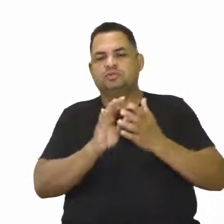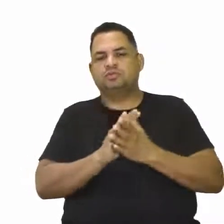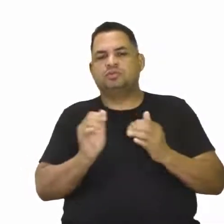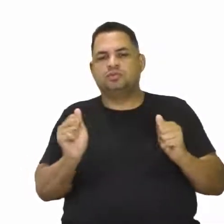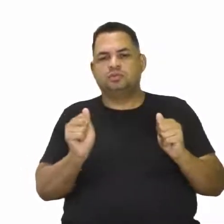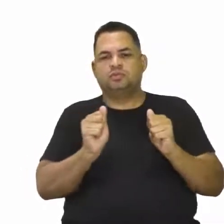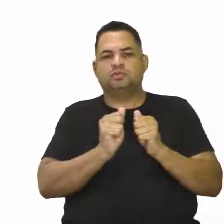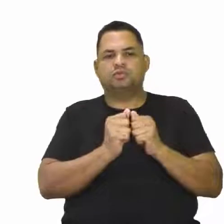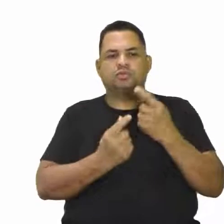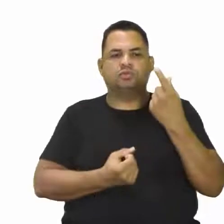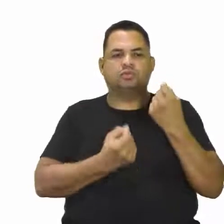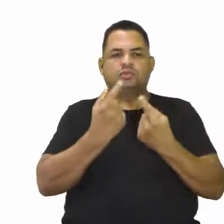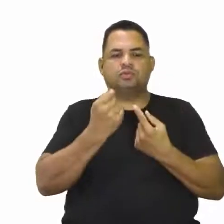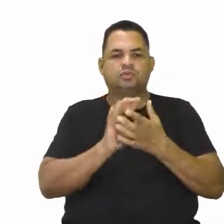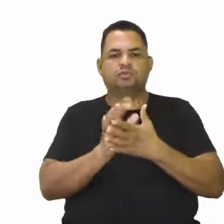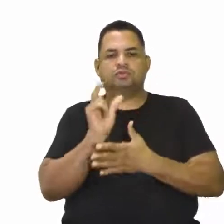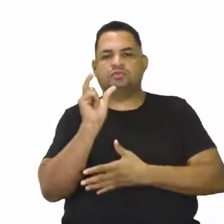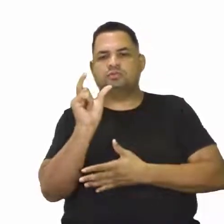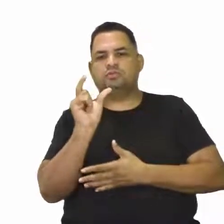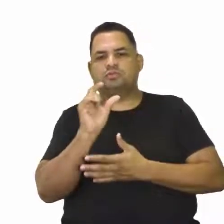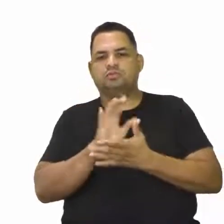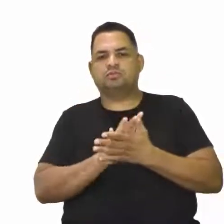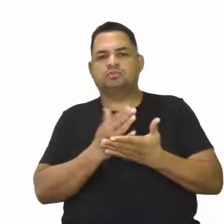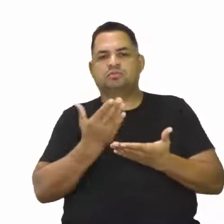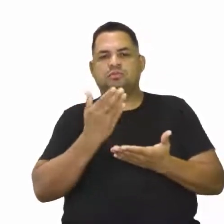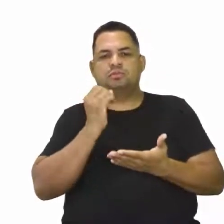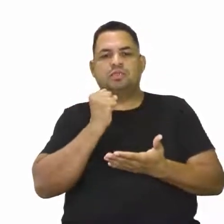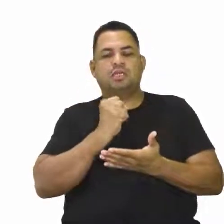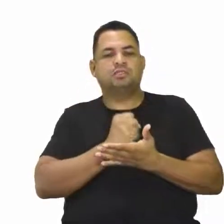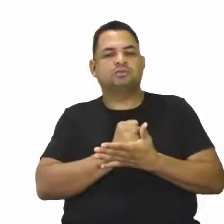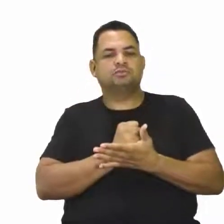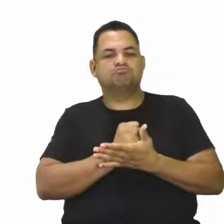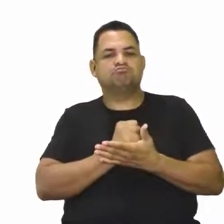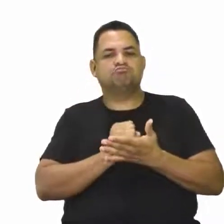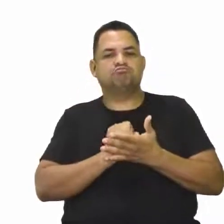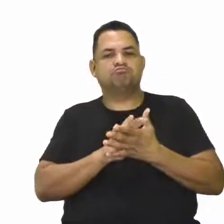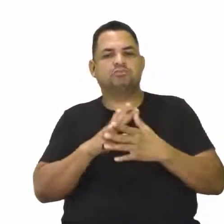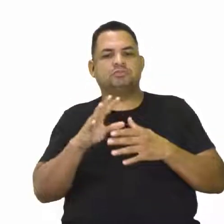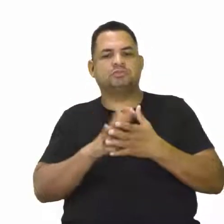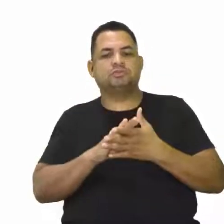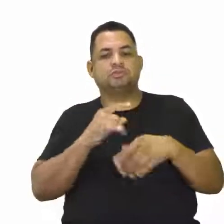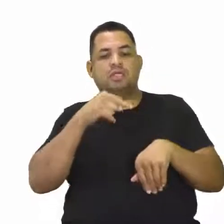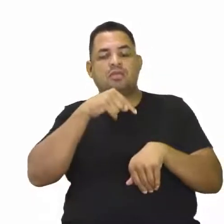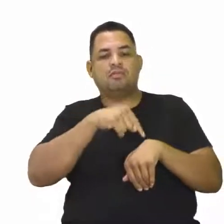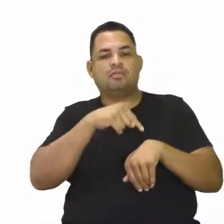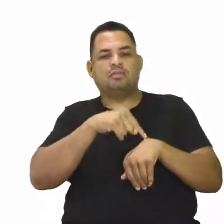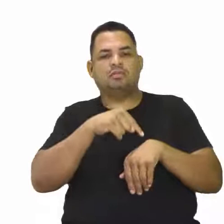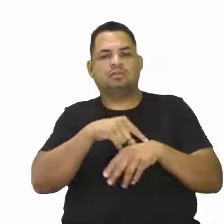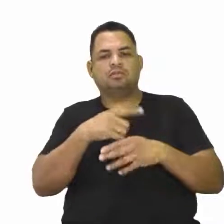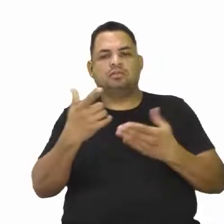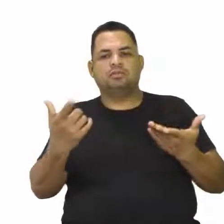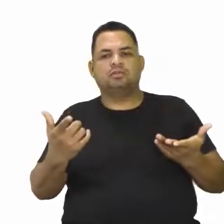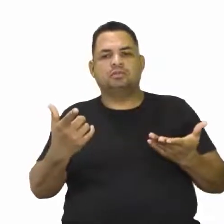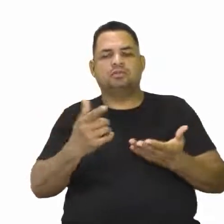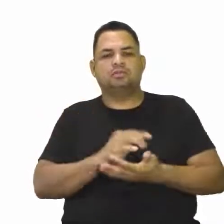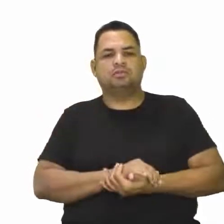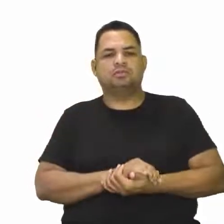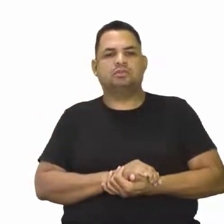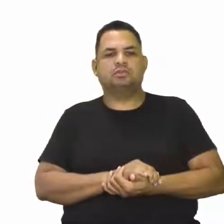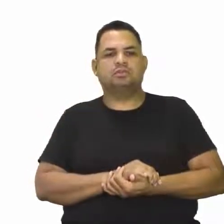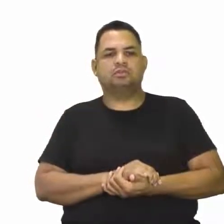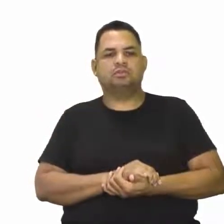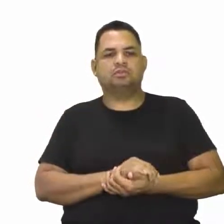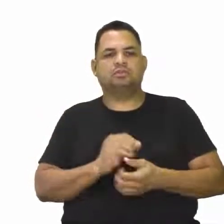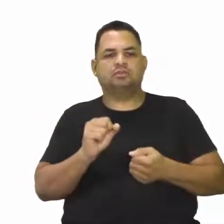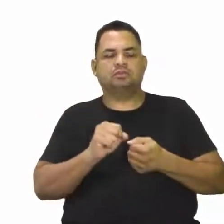com algumas outras palavras como marcadores temporais da língua espanhola e tratar a